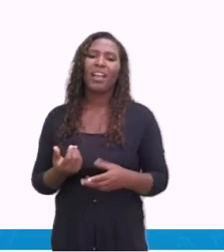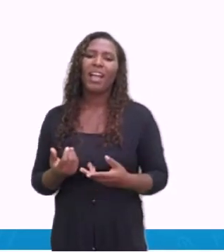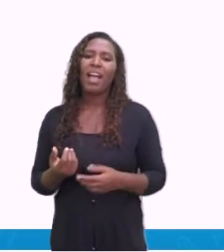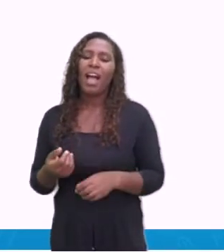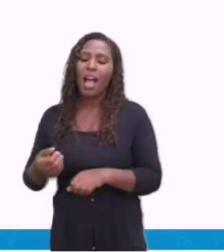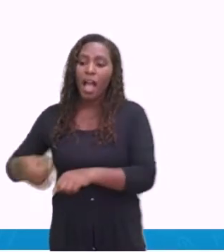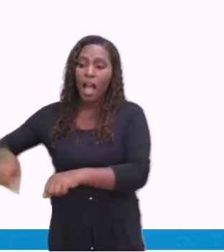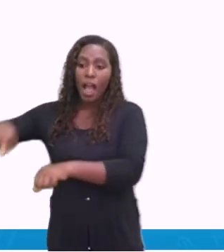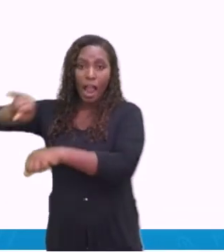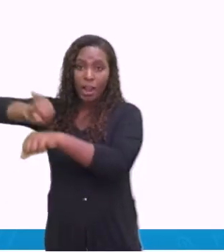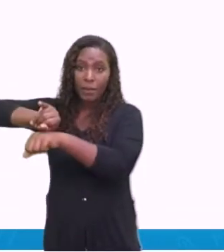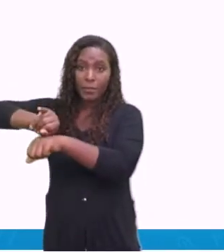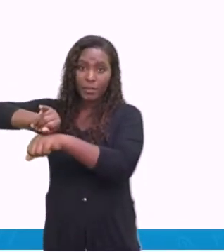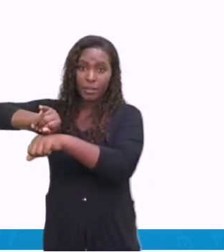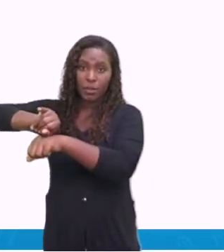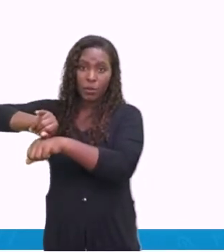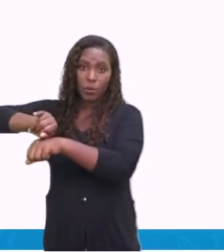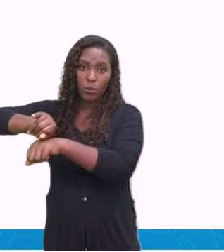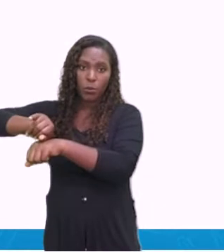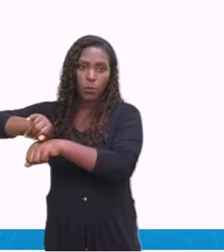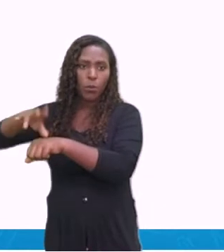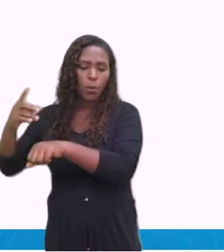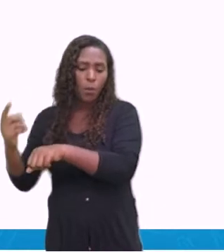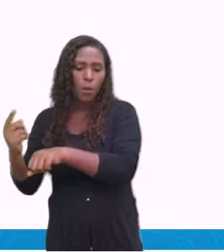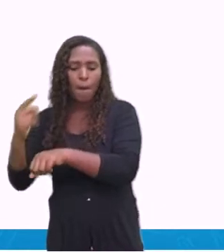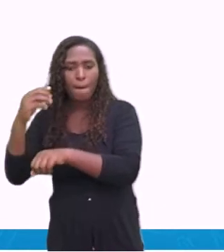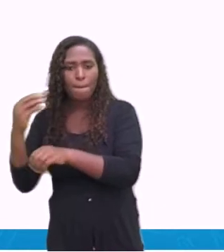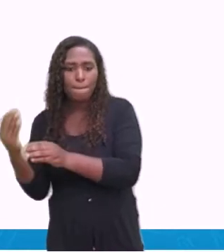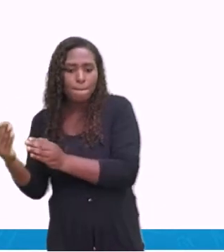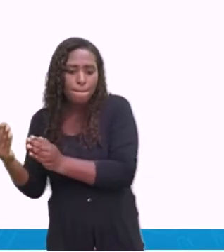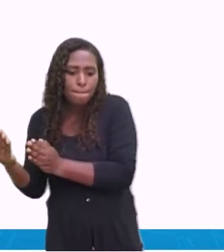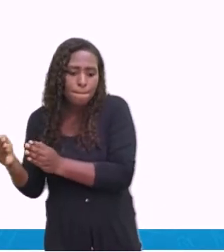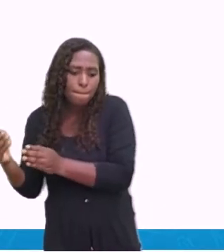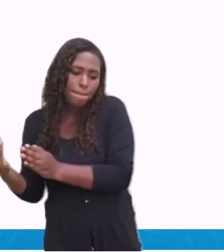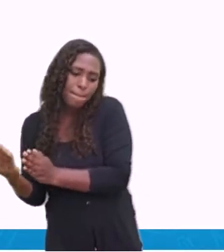a metrópole mandava equipamentos para a colônia,